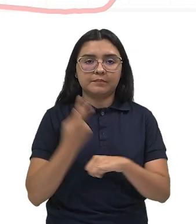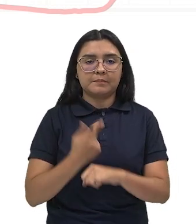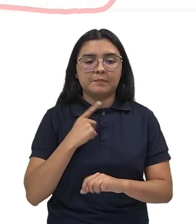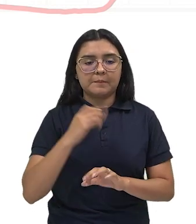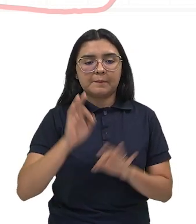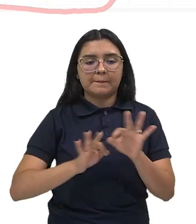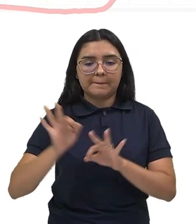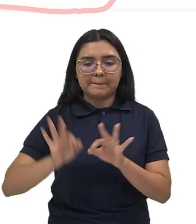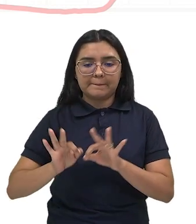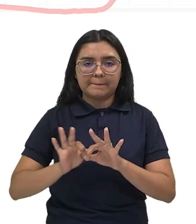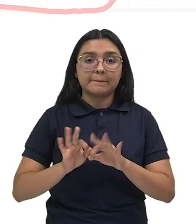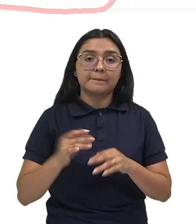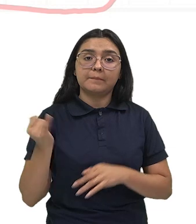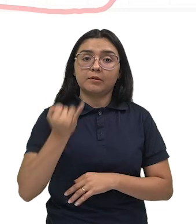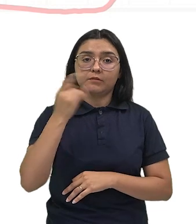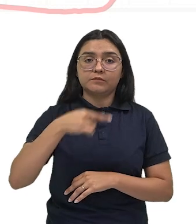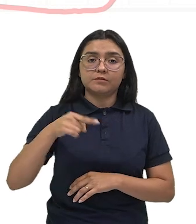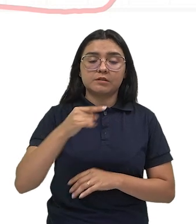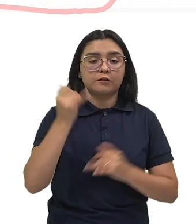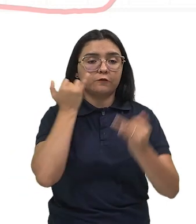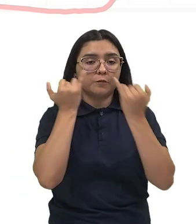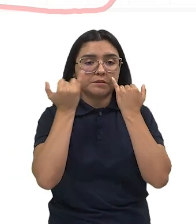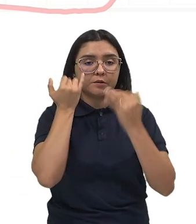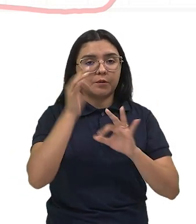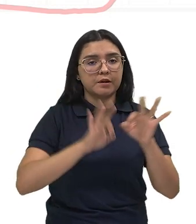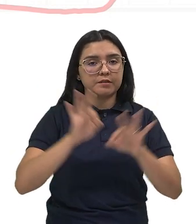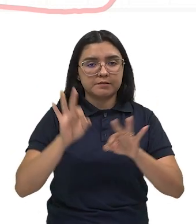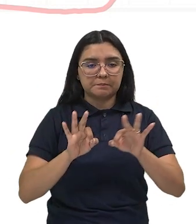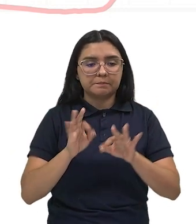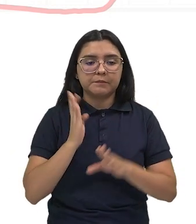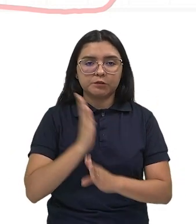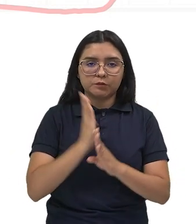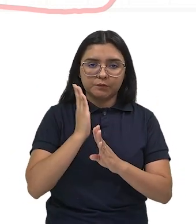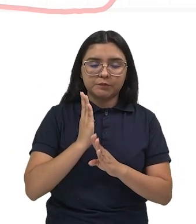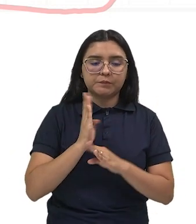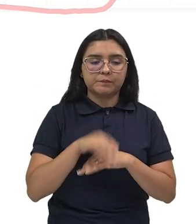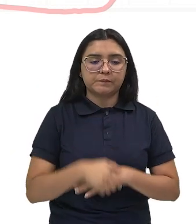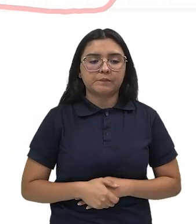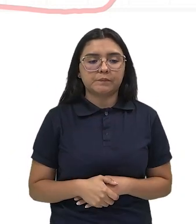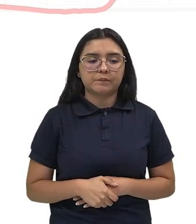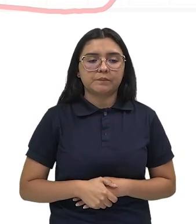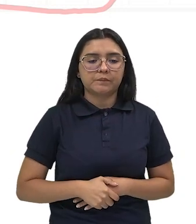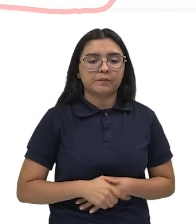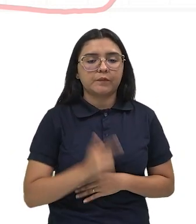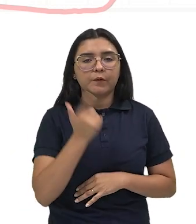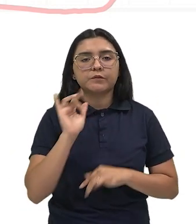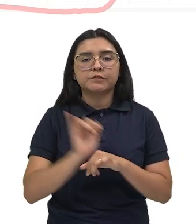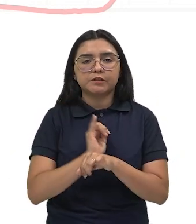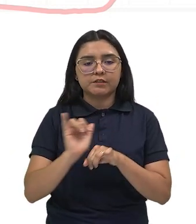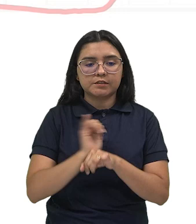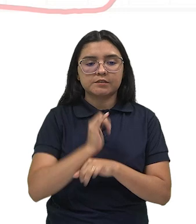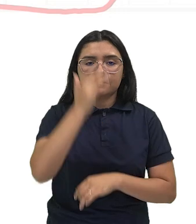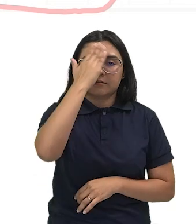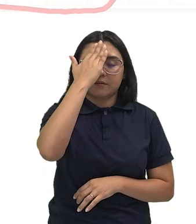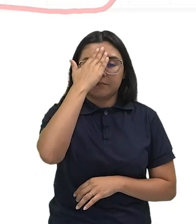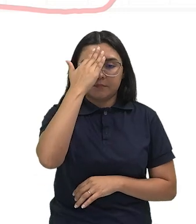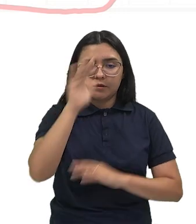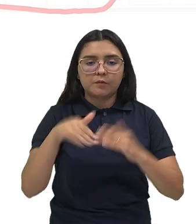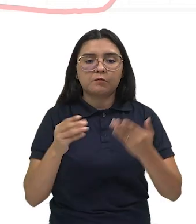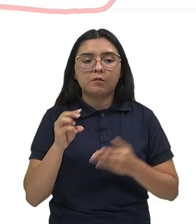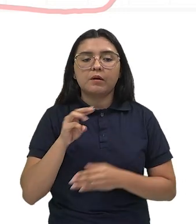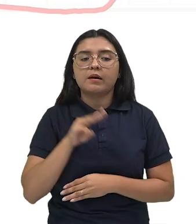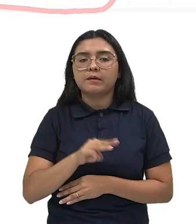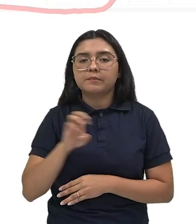que você organize os dados, ok? Uma outra maneira é